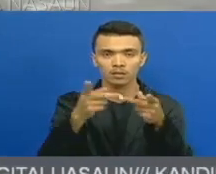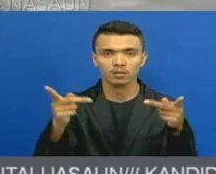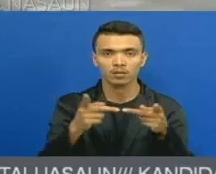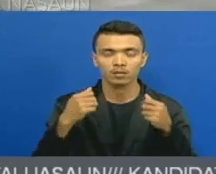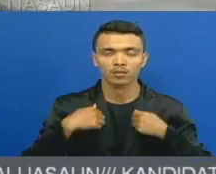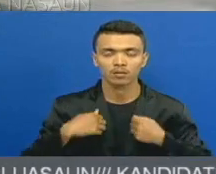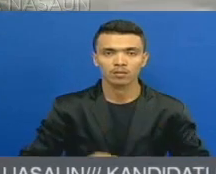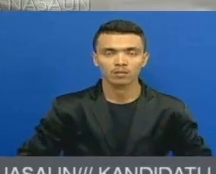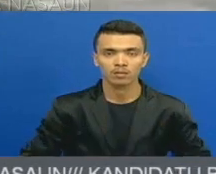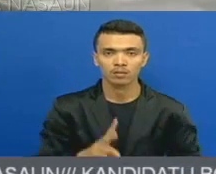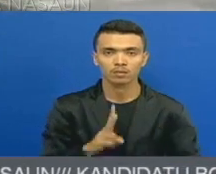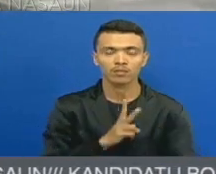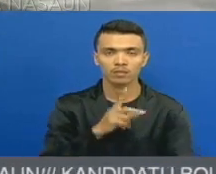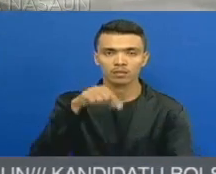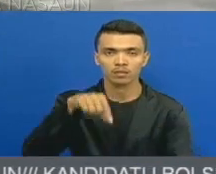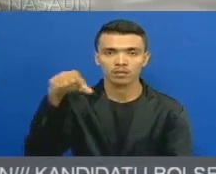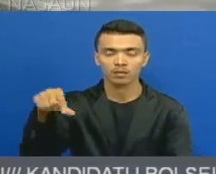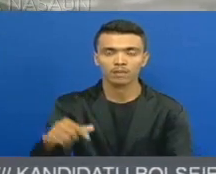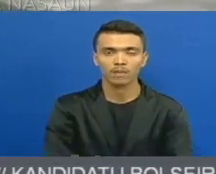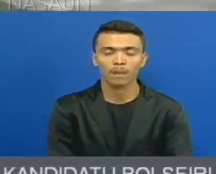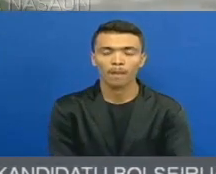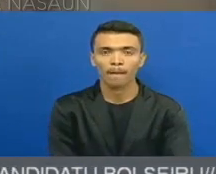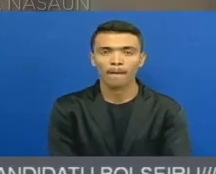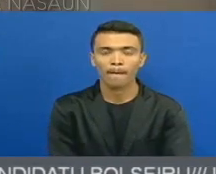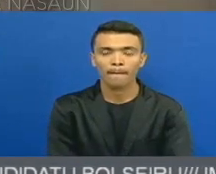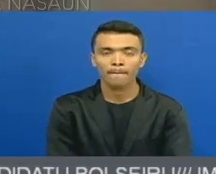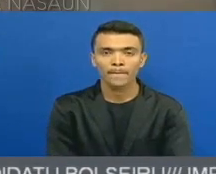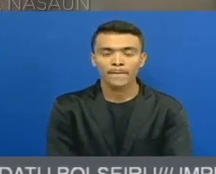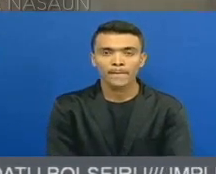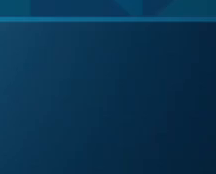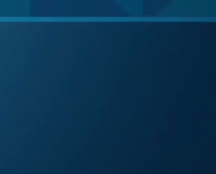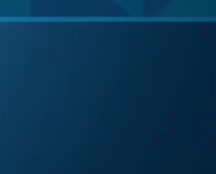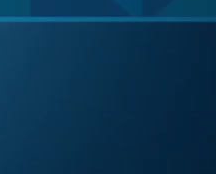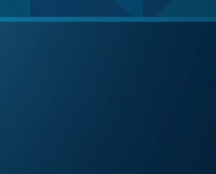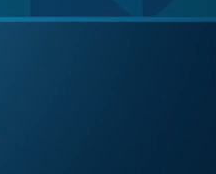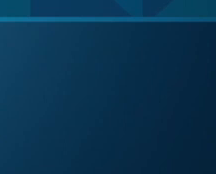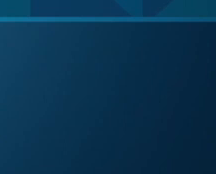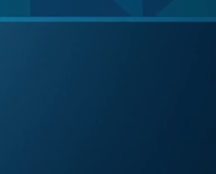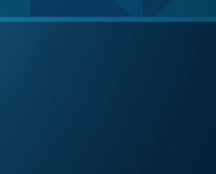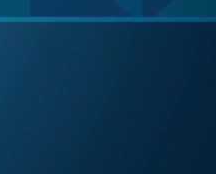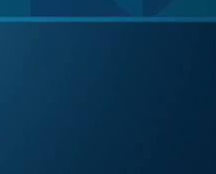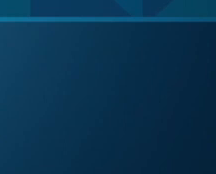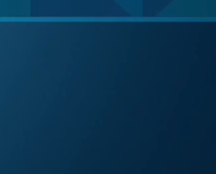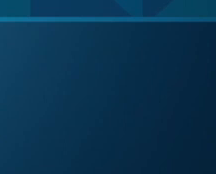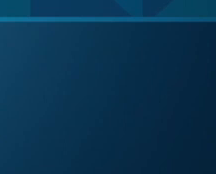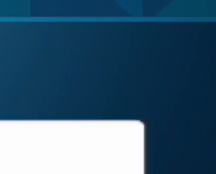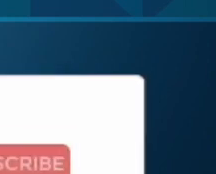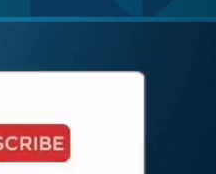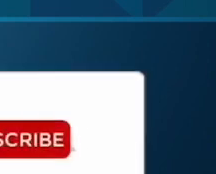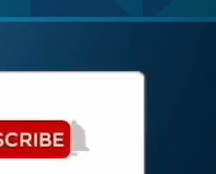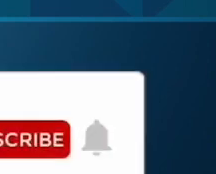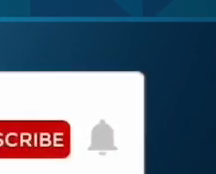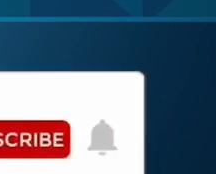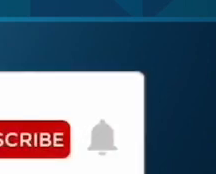Saúde Viqueque. Husi Viqueque, Paulino Pinto, ba RTTL. Atu retang informação factuais